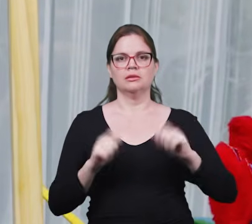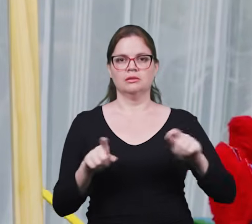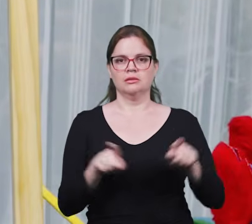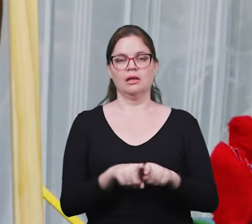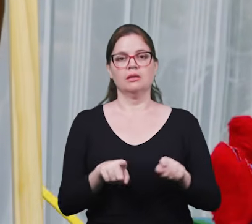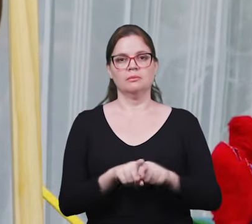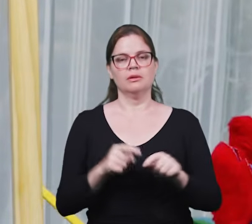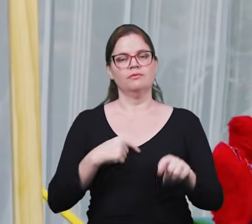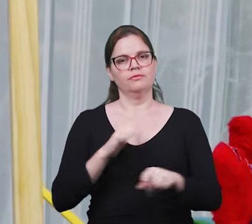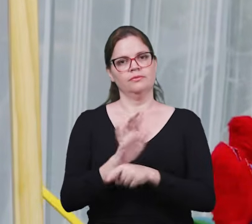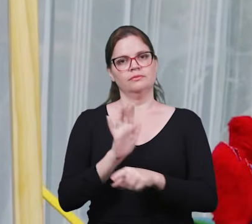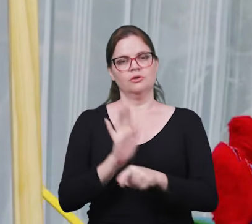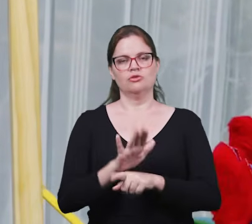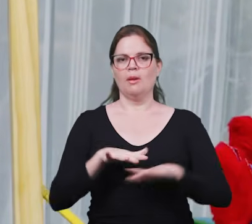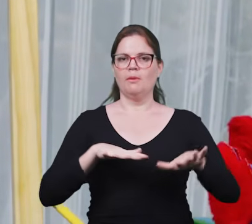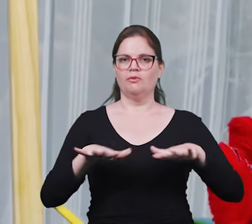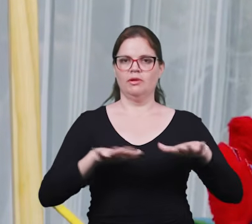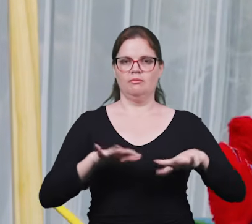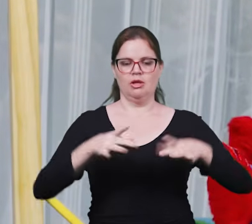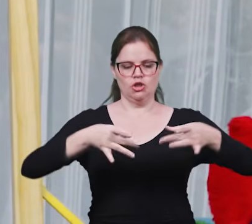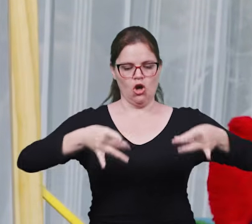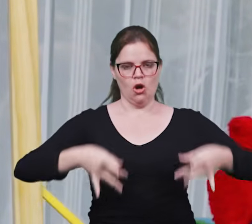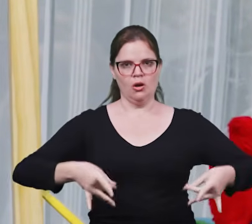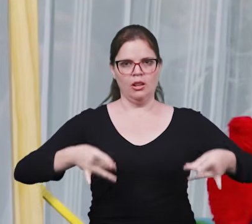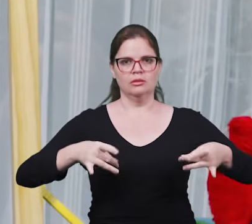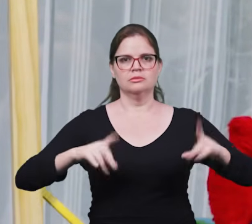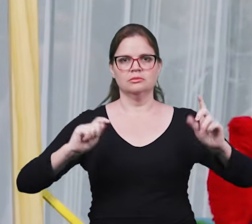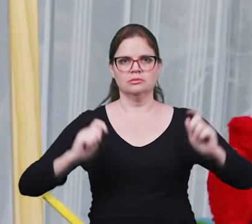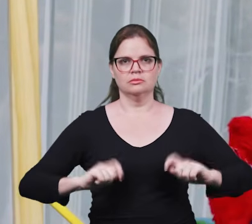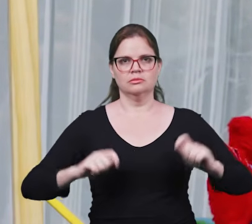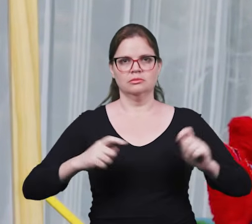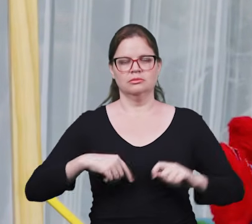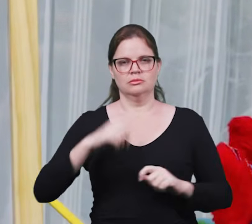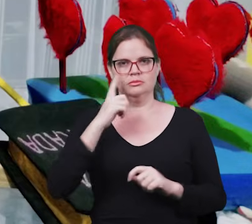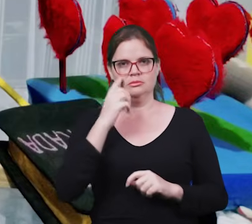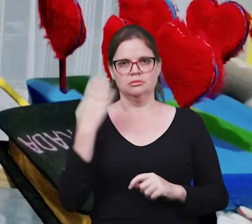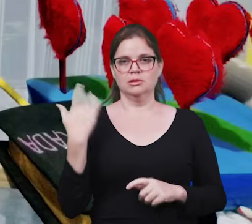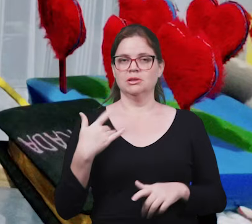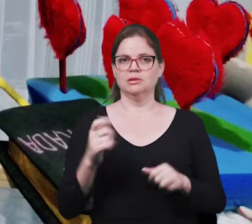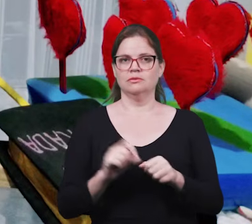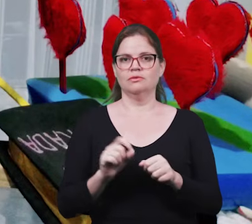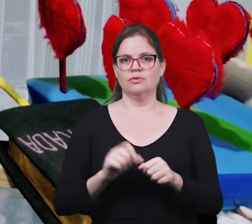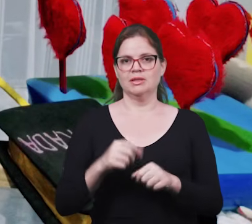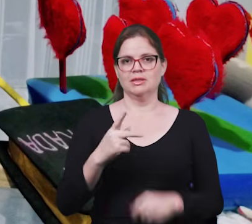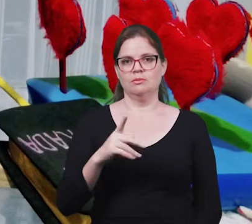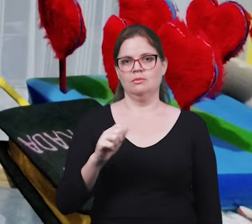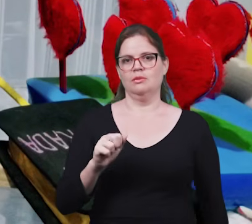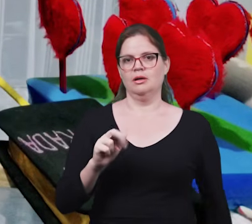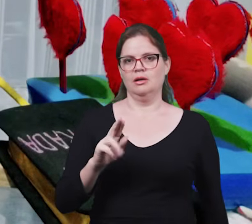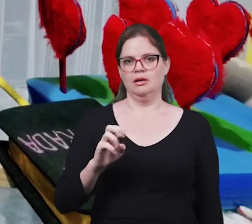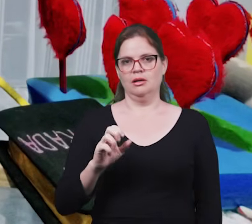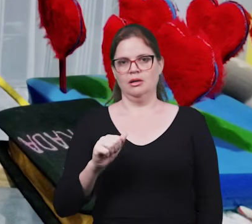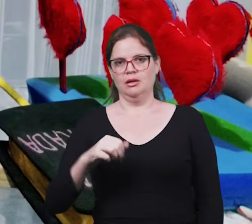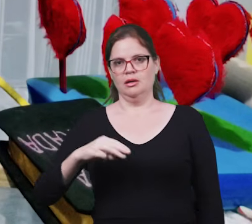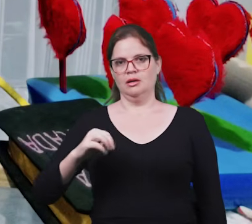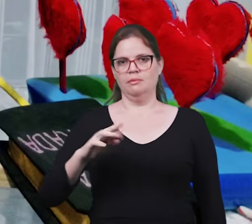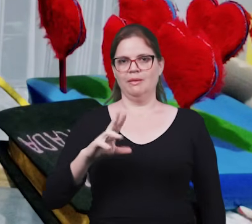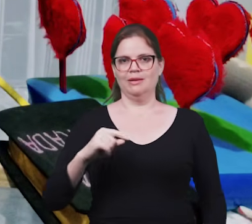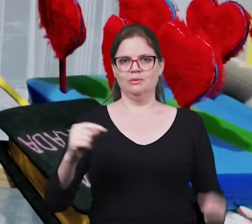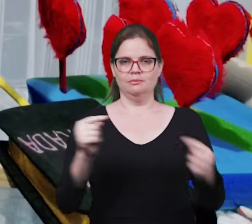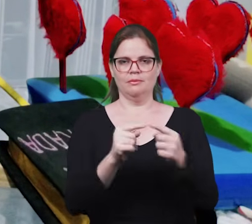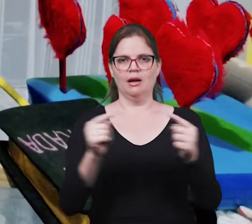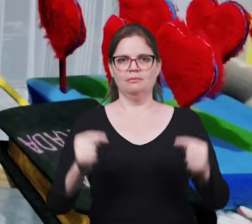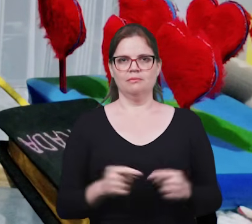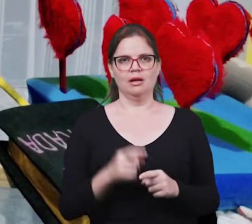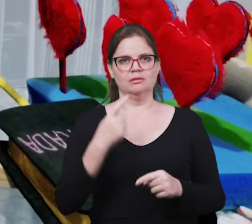mobilidade deles. A gente já deixa esse material cortado. E aí eles farão ali o pareamento. Eles vão colar aqui e nós vamos falar com